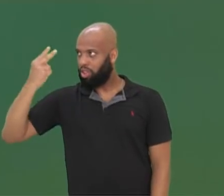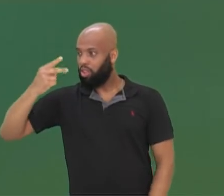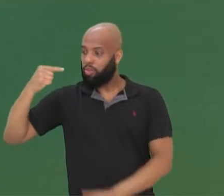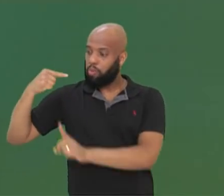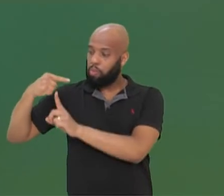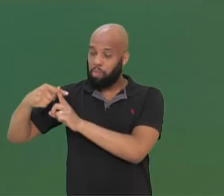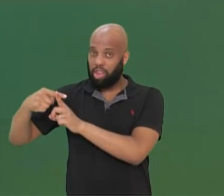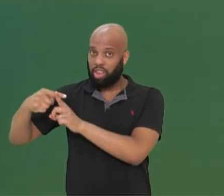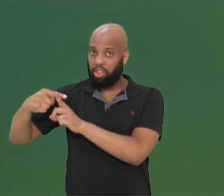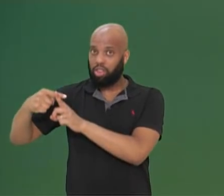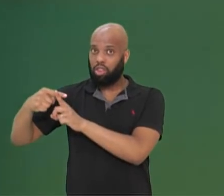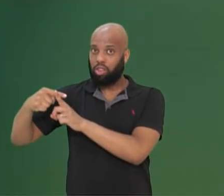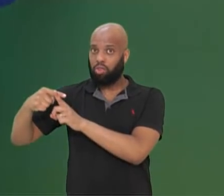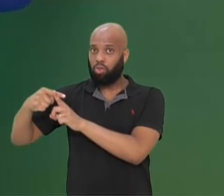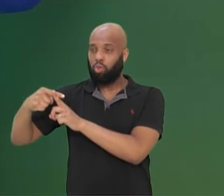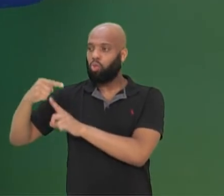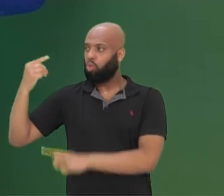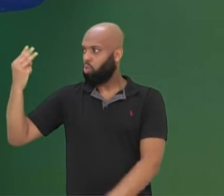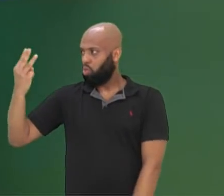mais o cubo do segundo.